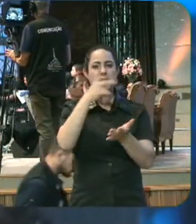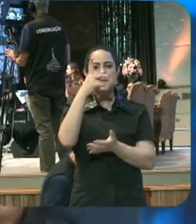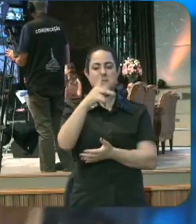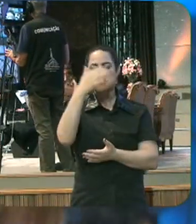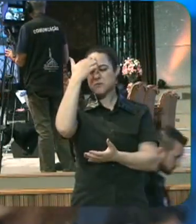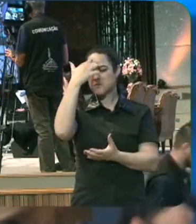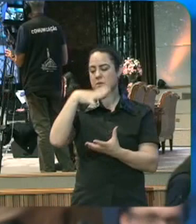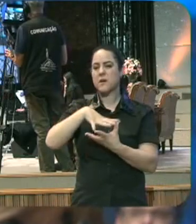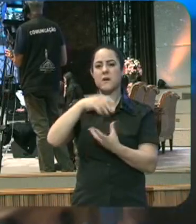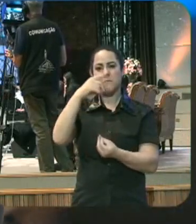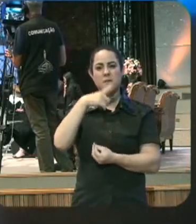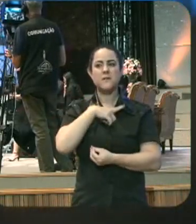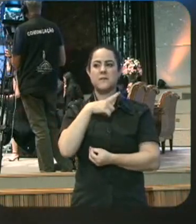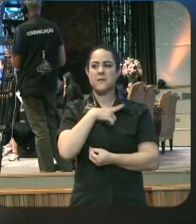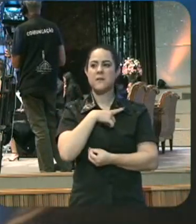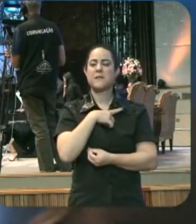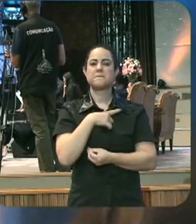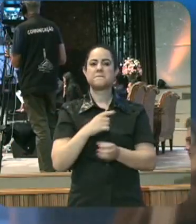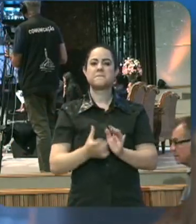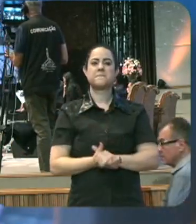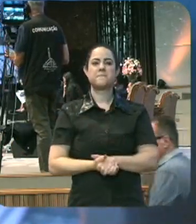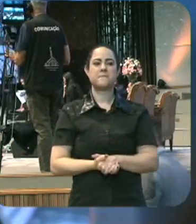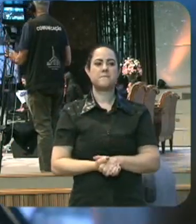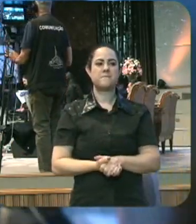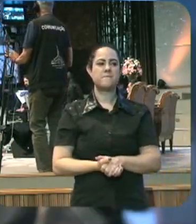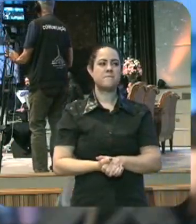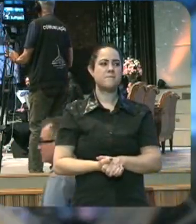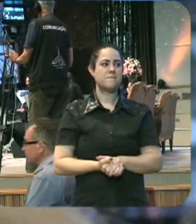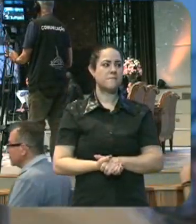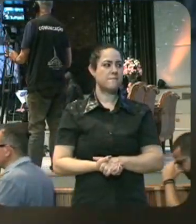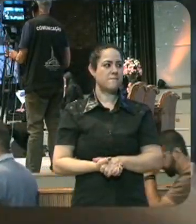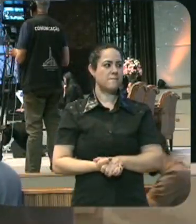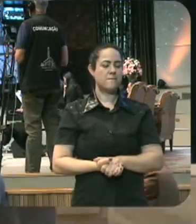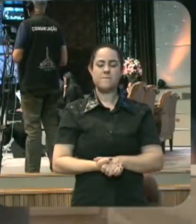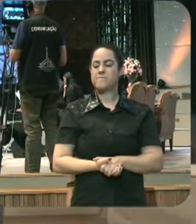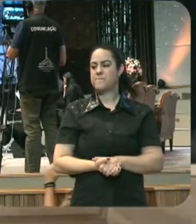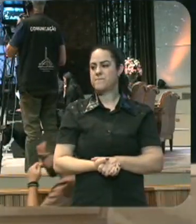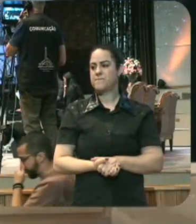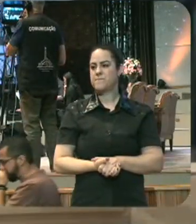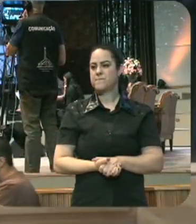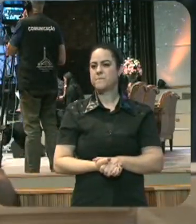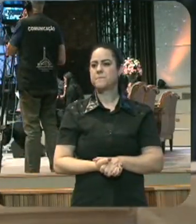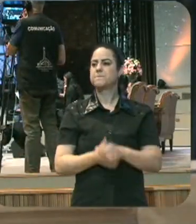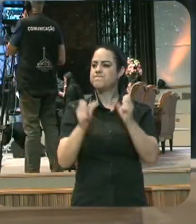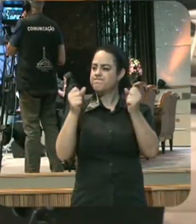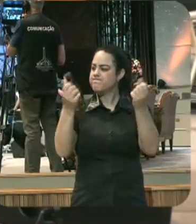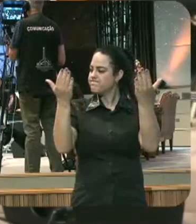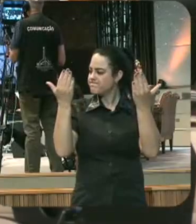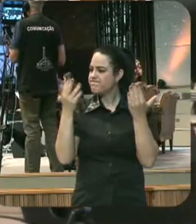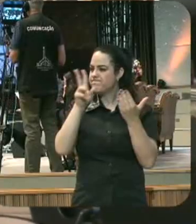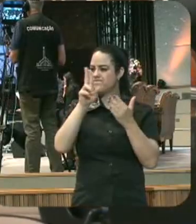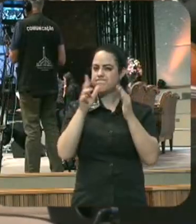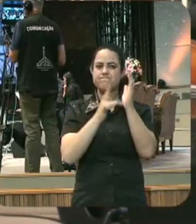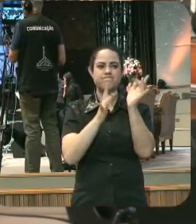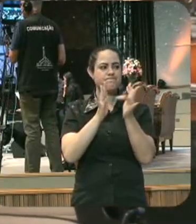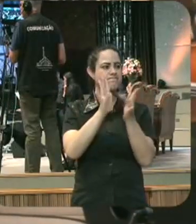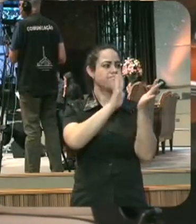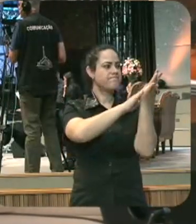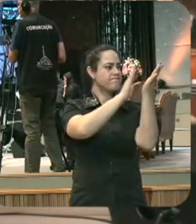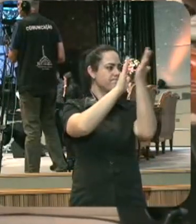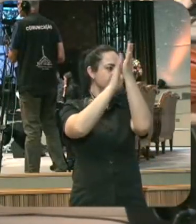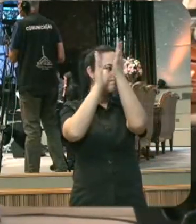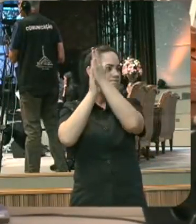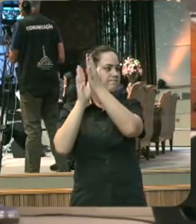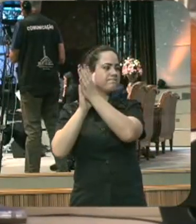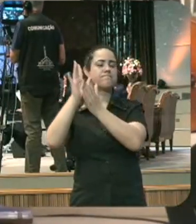alma o que você está colocando aqui, tá? Ô bênção, tá? Pode vir, em nome de Jesus. Louvado seja